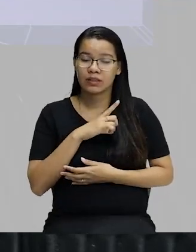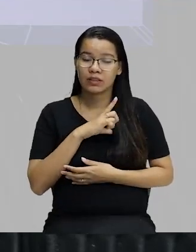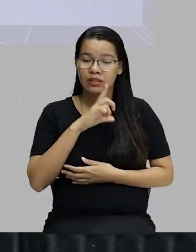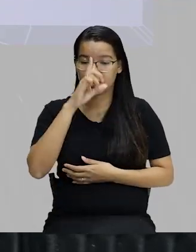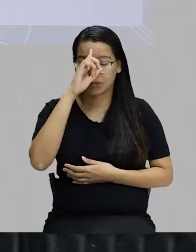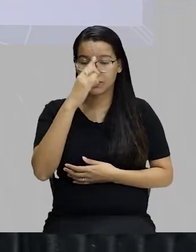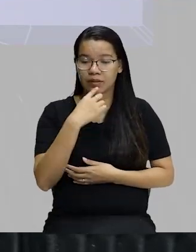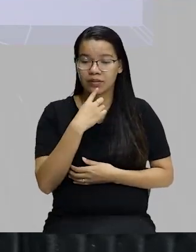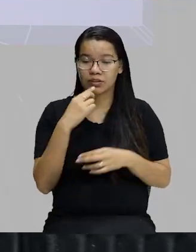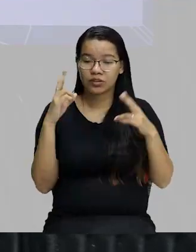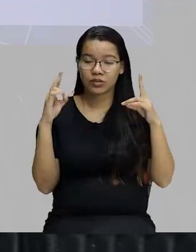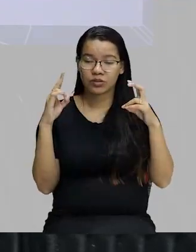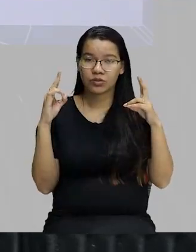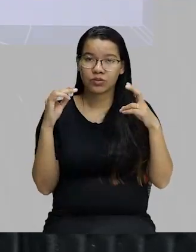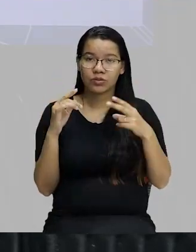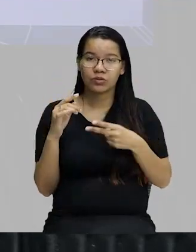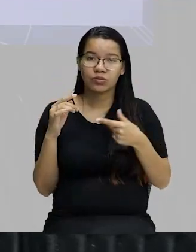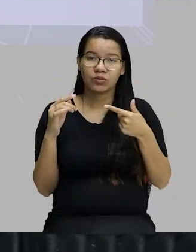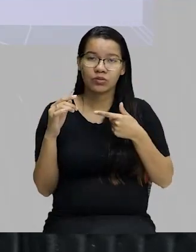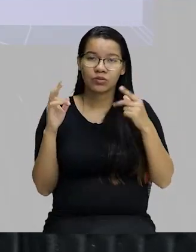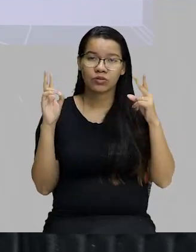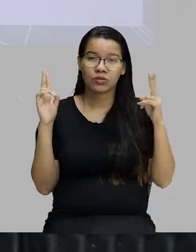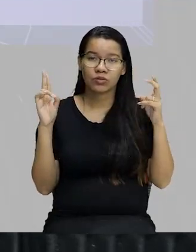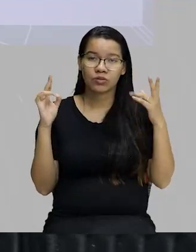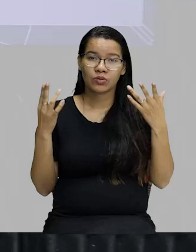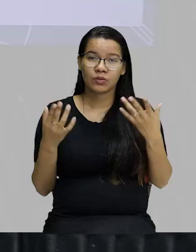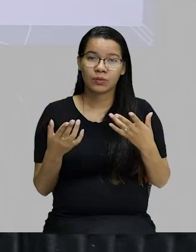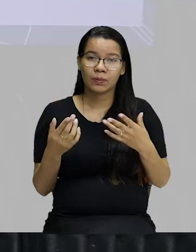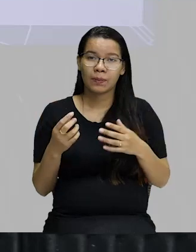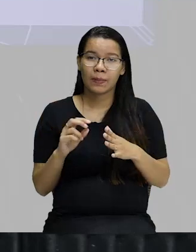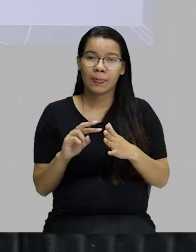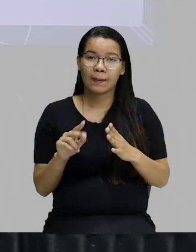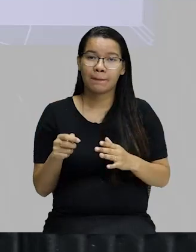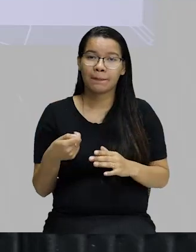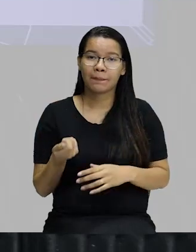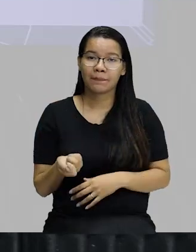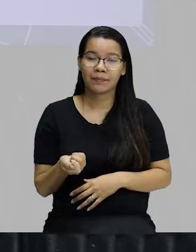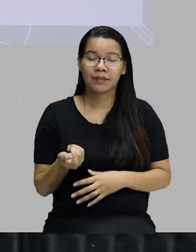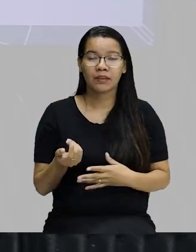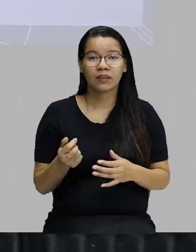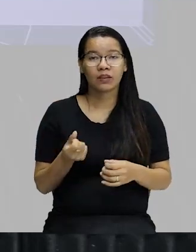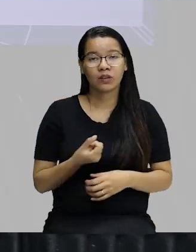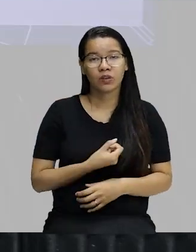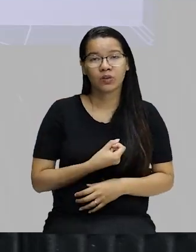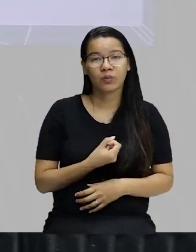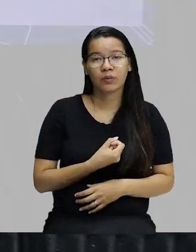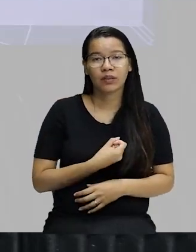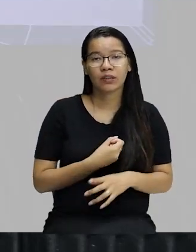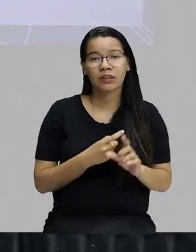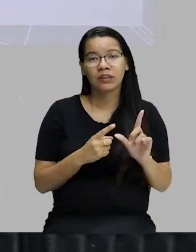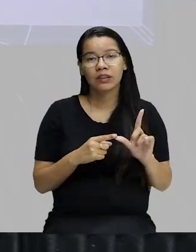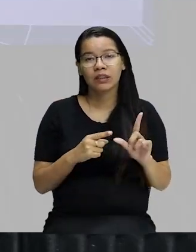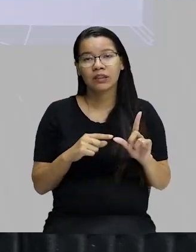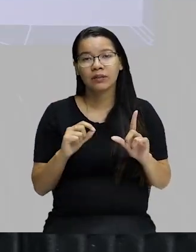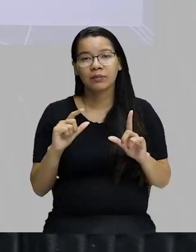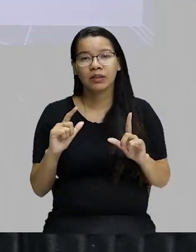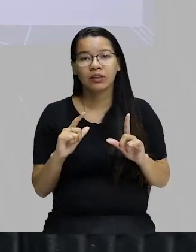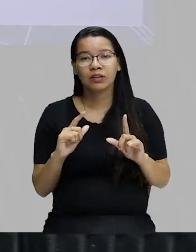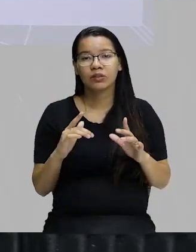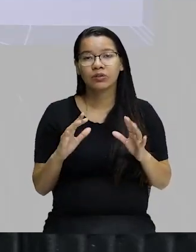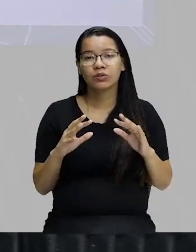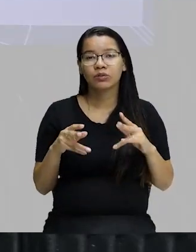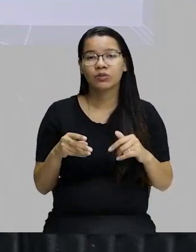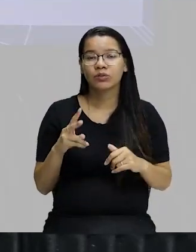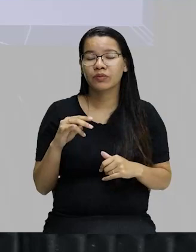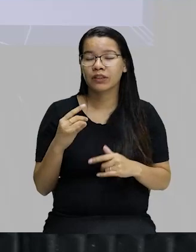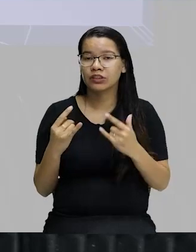subtítulo, símbolos, números, letras maiúsculas, pontuação, estilos de escrita, tudo isso vai